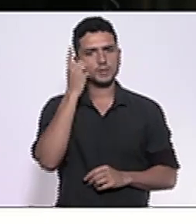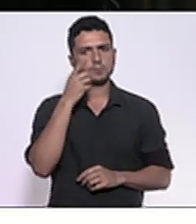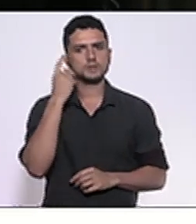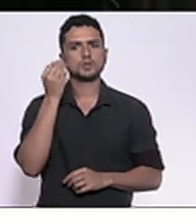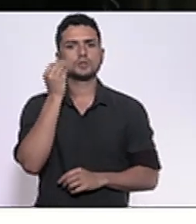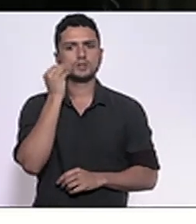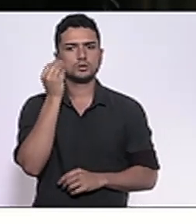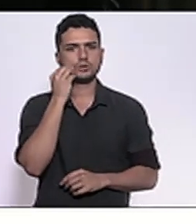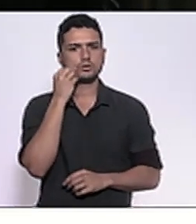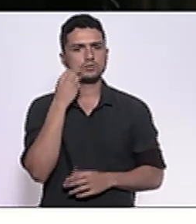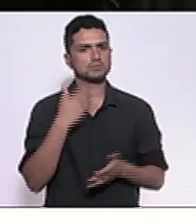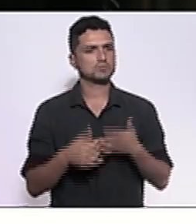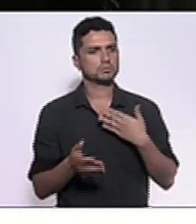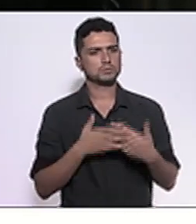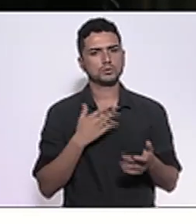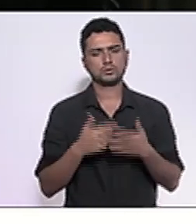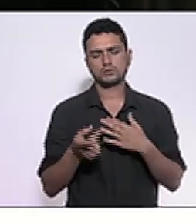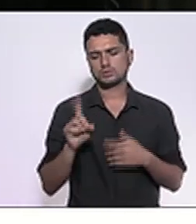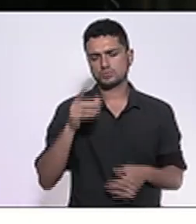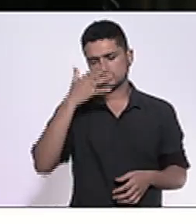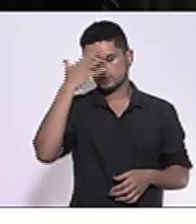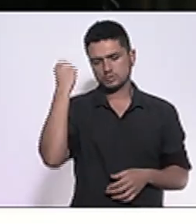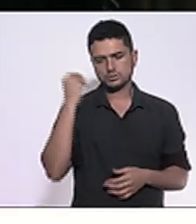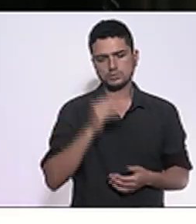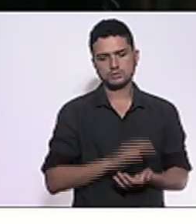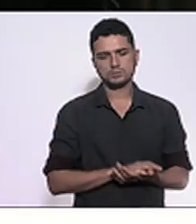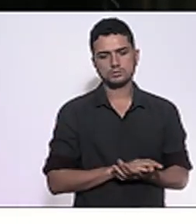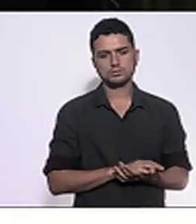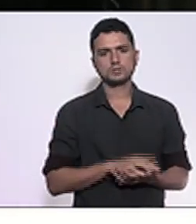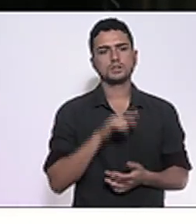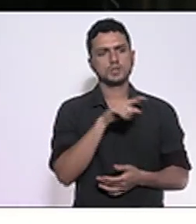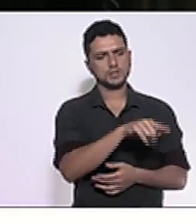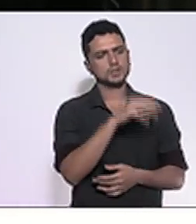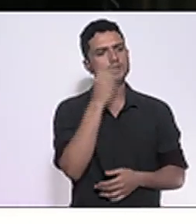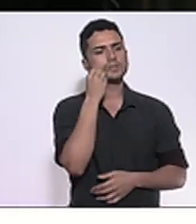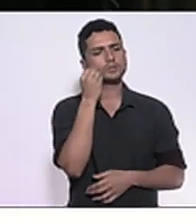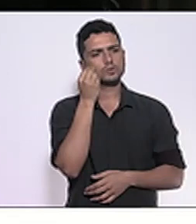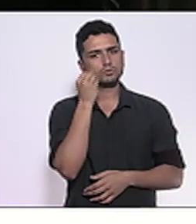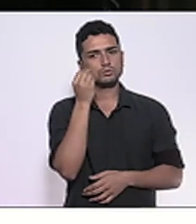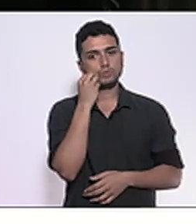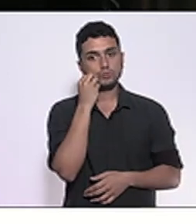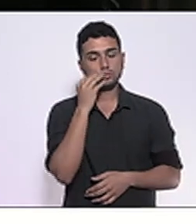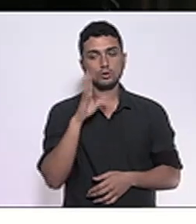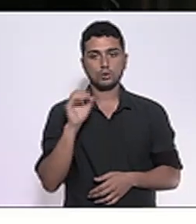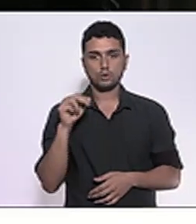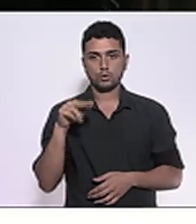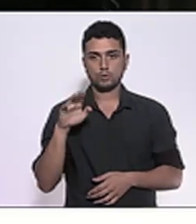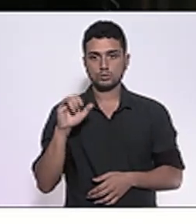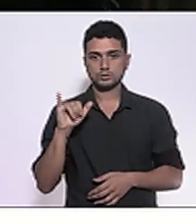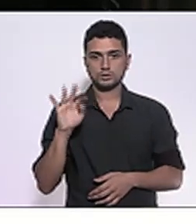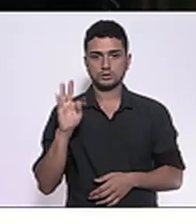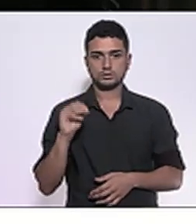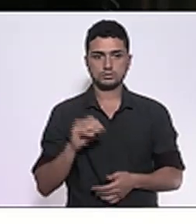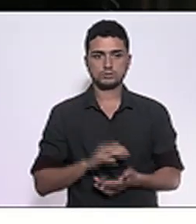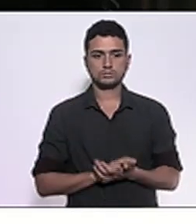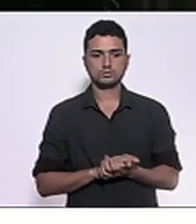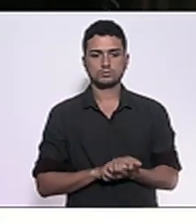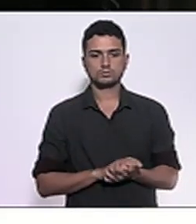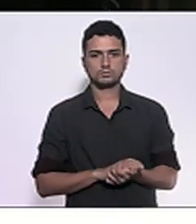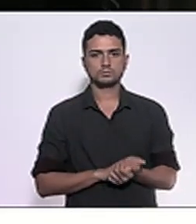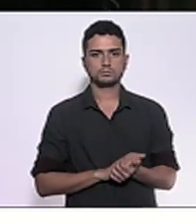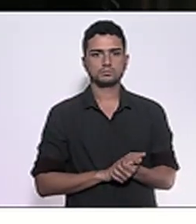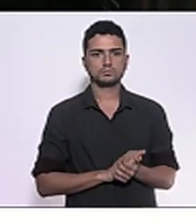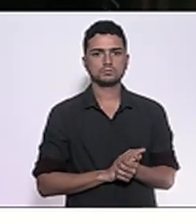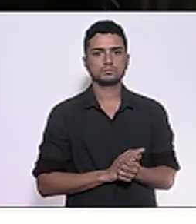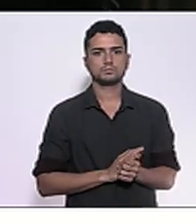nesse momento, seja devedor quanto mais, eles tentaram definir o conceito e, definido o